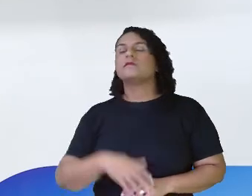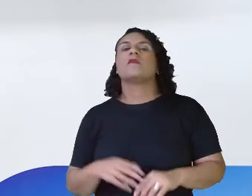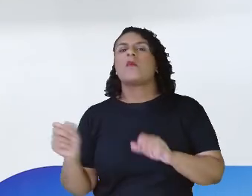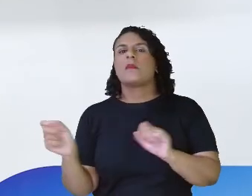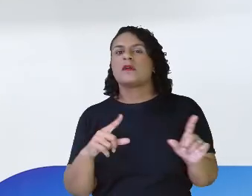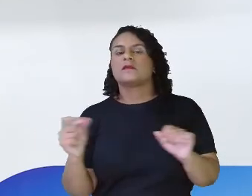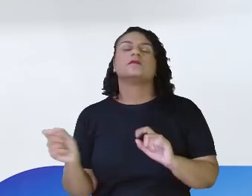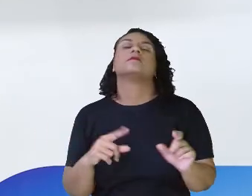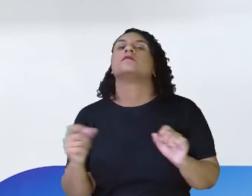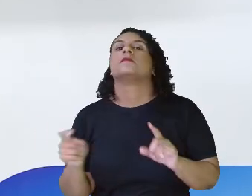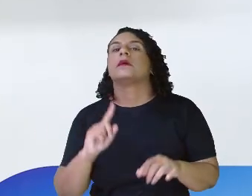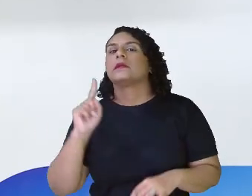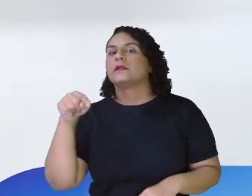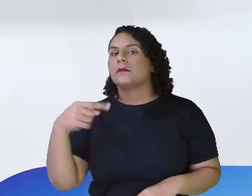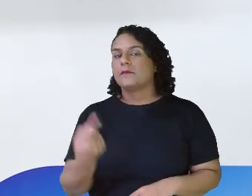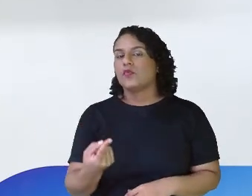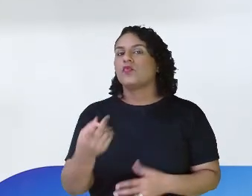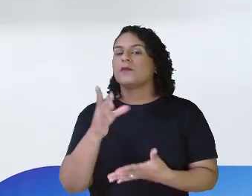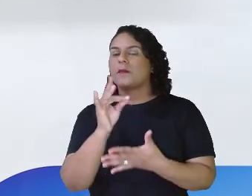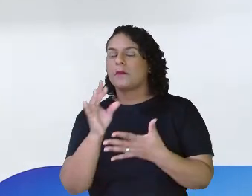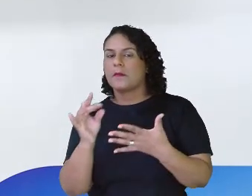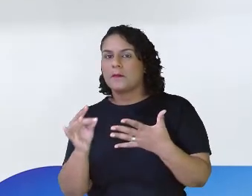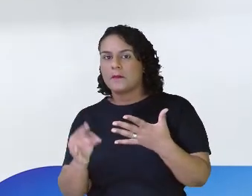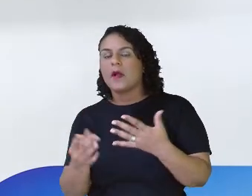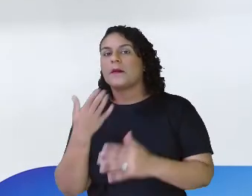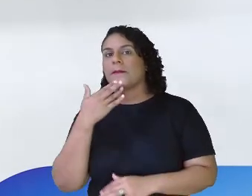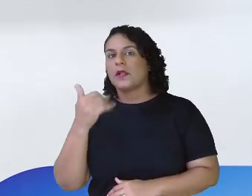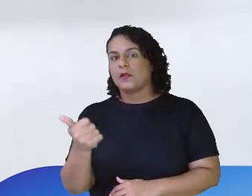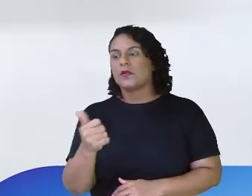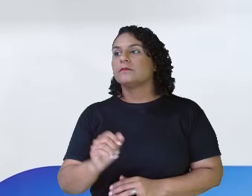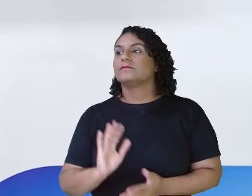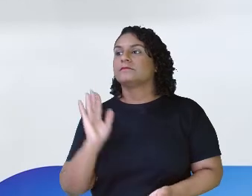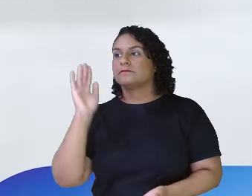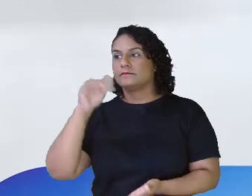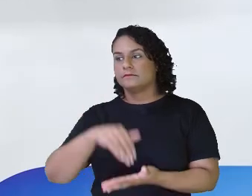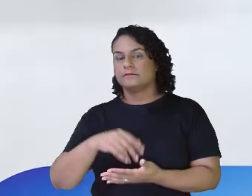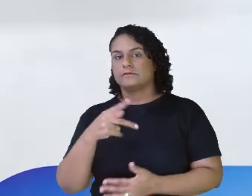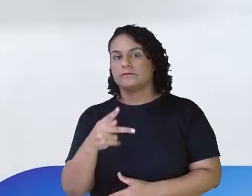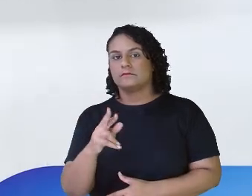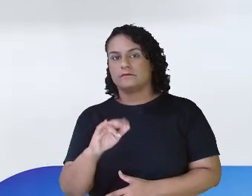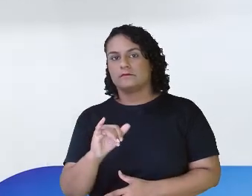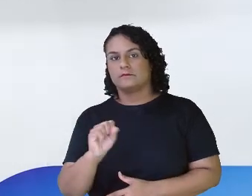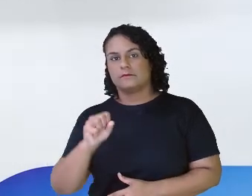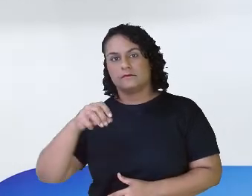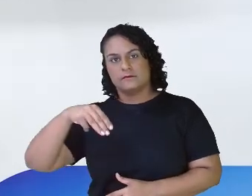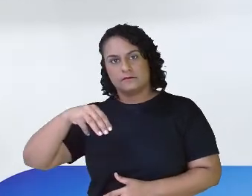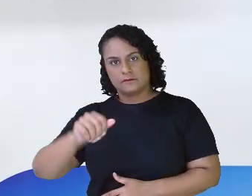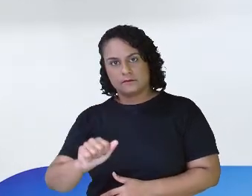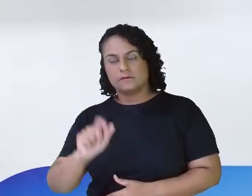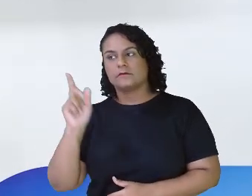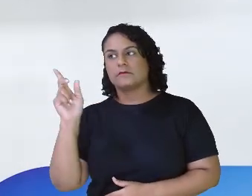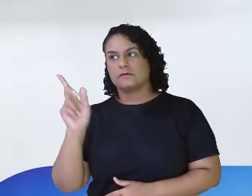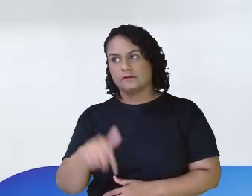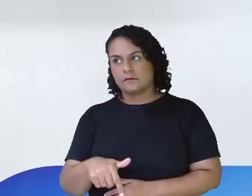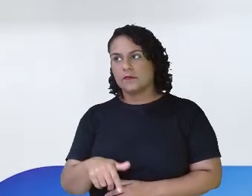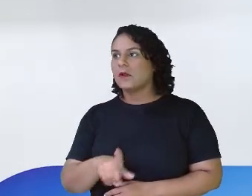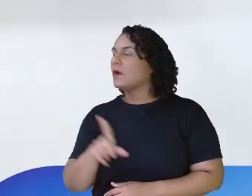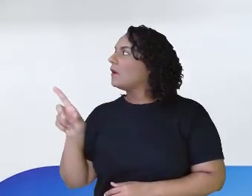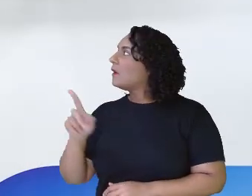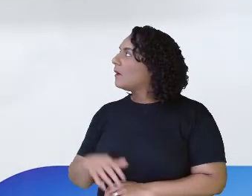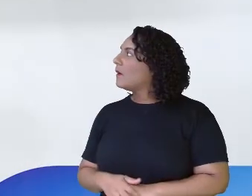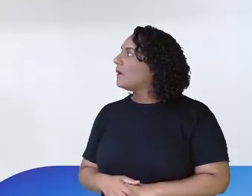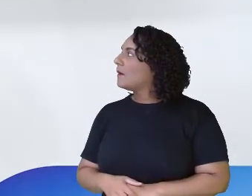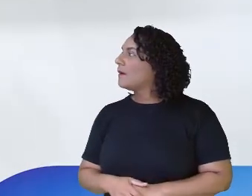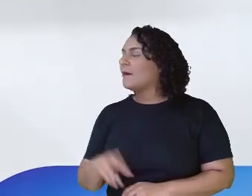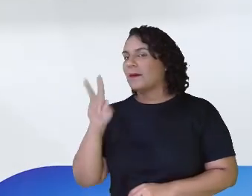porque a gente vai conversar um pouco sobre isso. E por último, o prisma, que aí a gente pode,